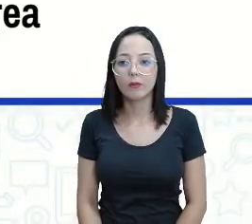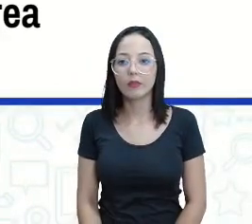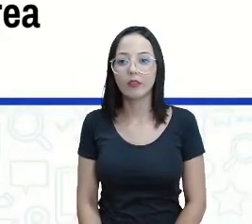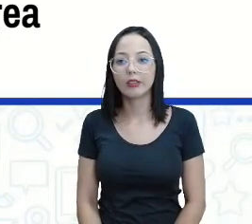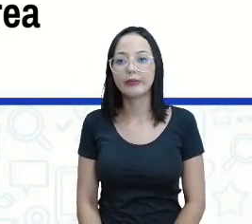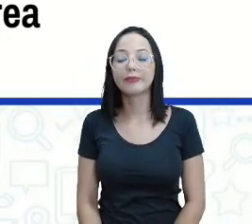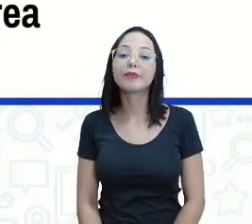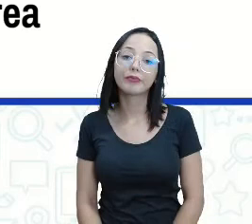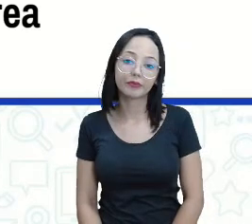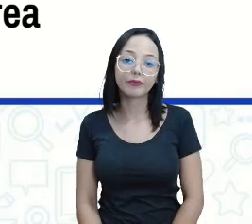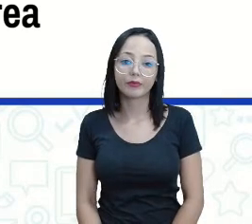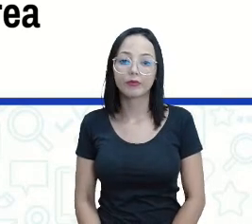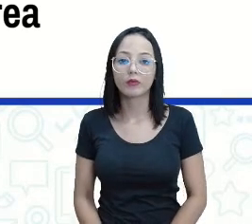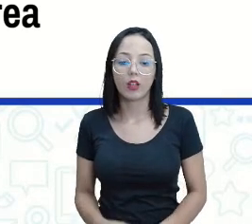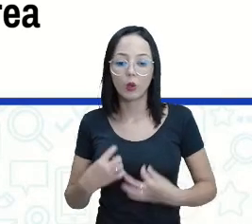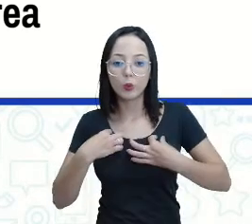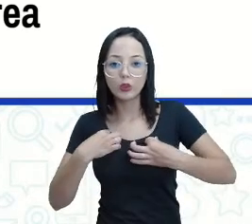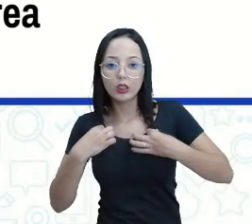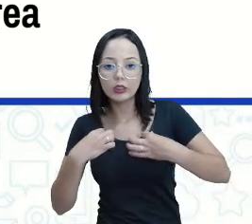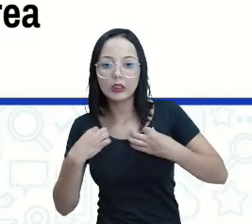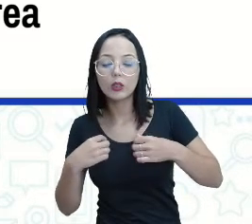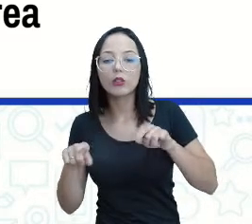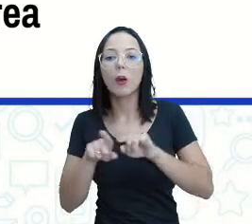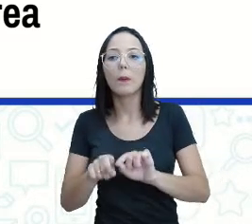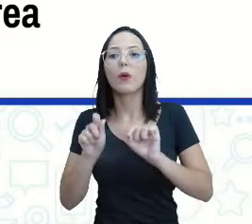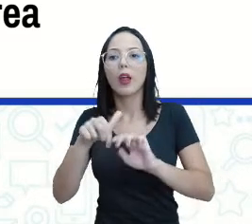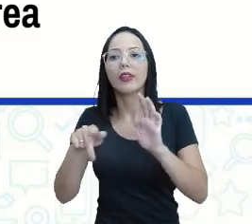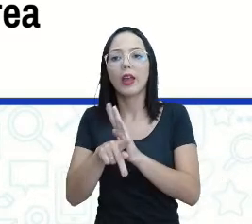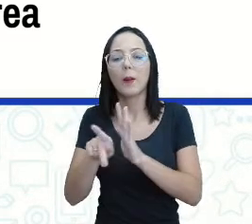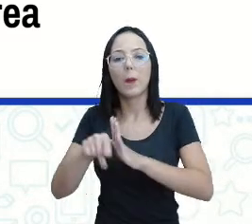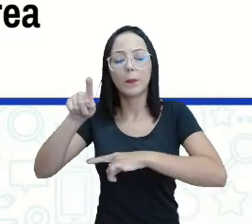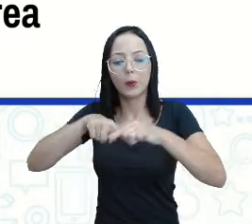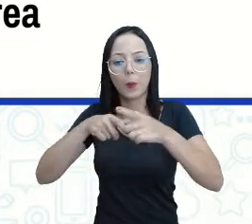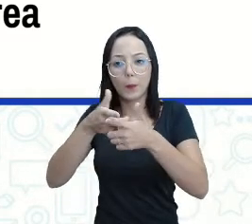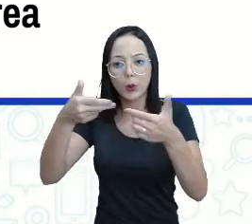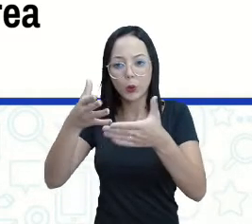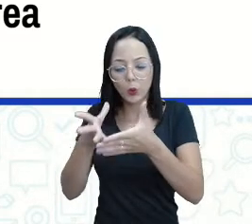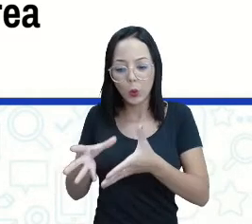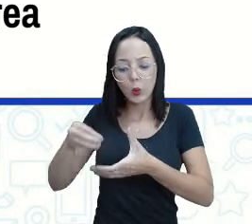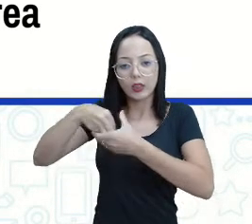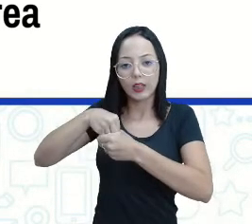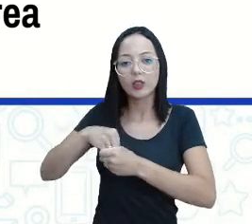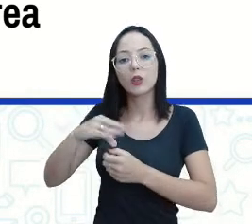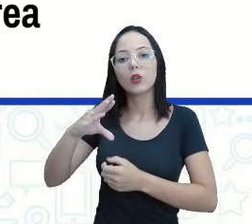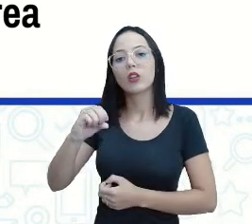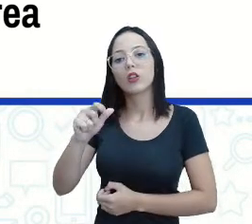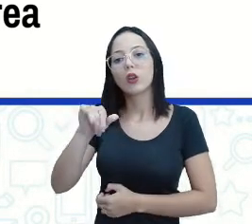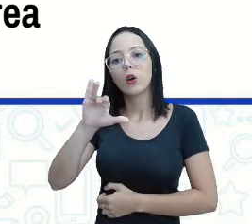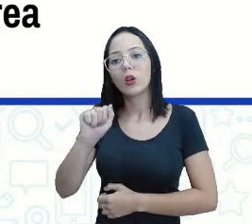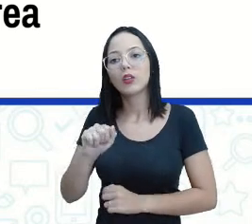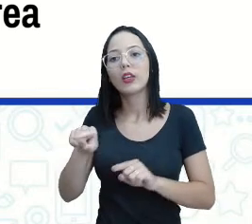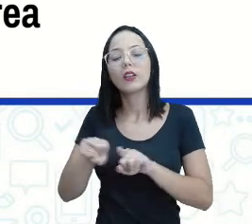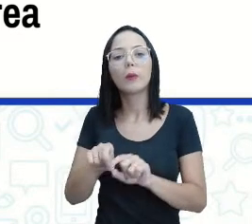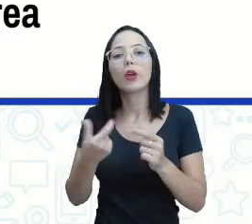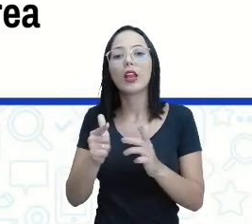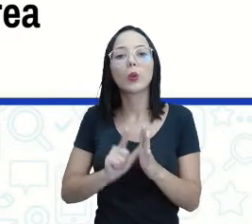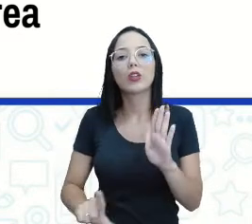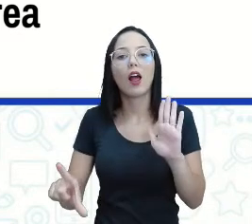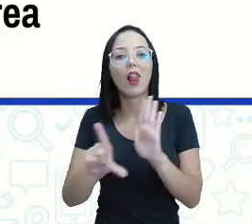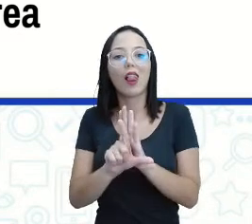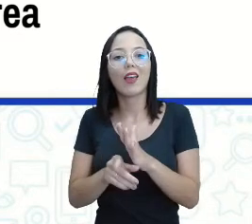Os tecidos de algodão vinham sendo cada vez mais procurados, havia uma grande aceitação desse produto nas colônias, e não haviam leis que impedissem o